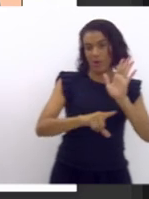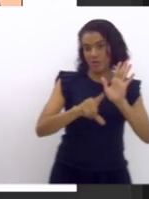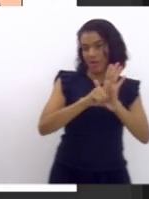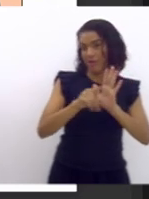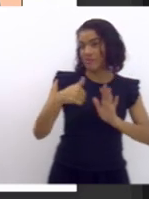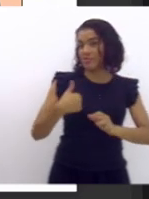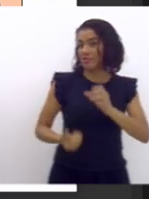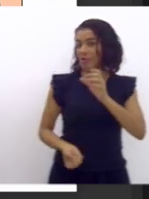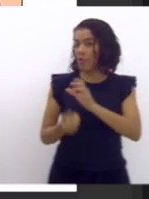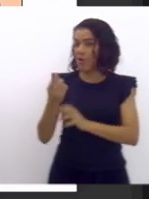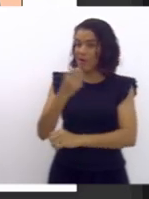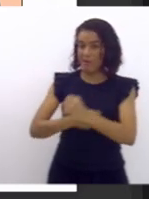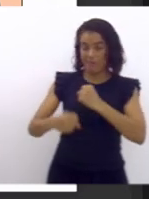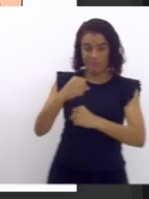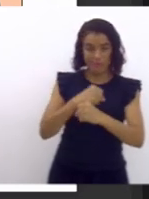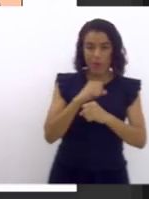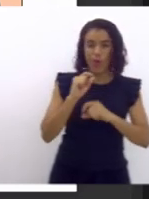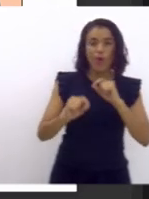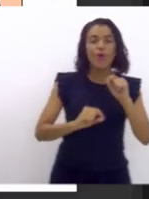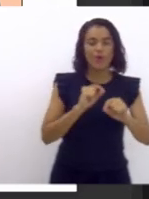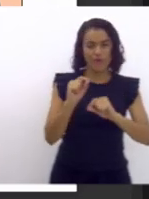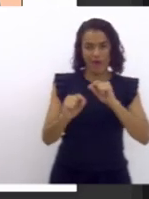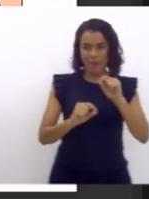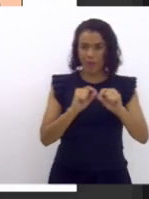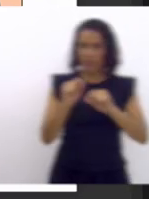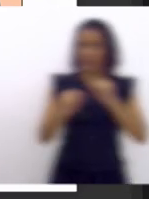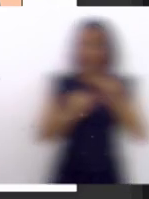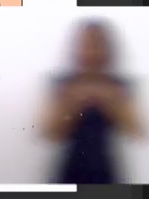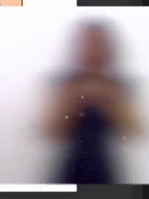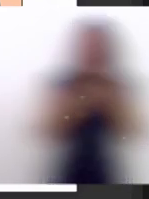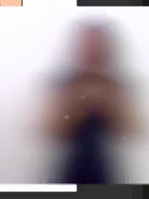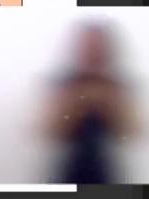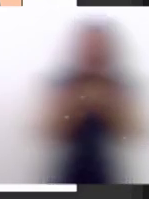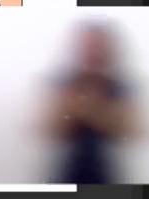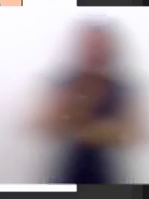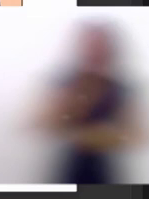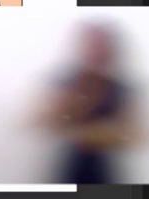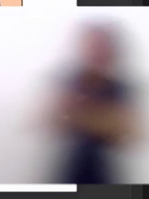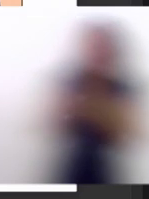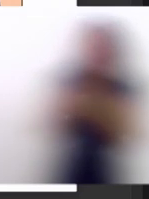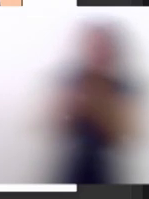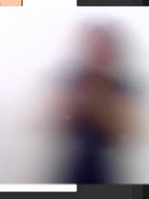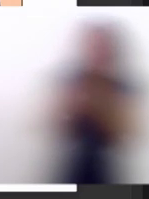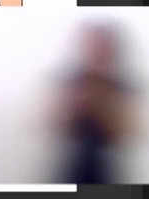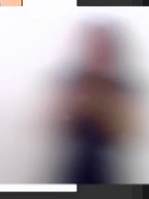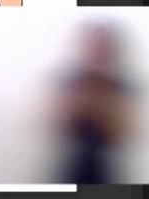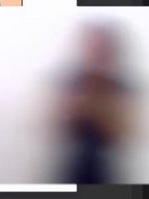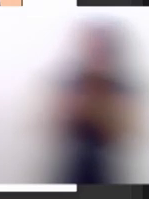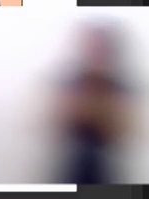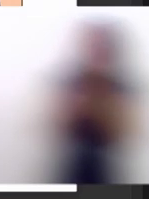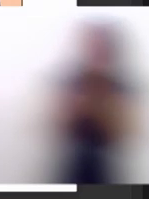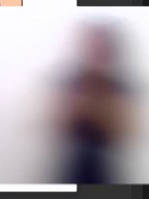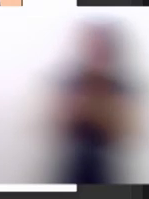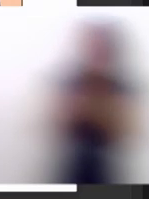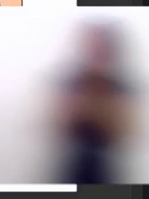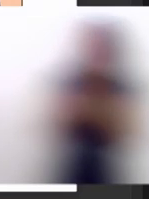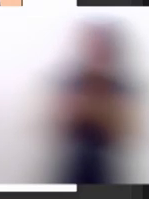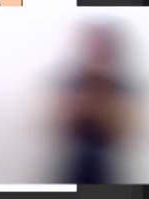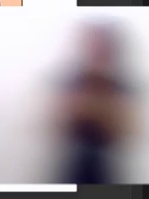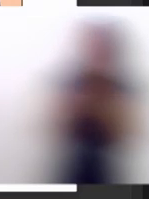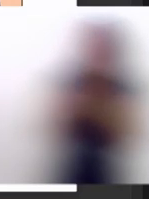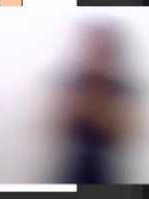tentou fazer no ano passado. O que que a gente tentou solicitar ao Instituto Alziras nessa pesquisa? Justamente que